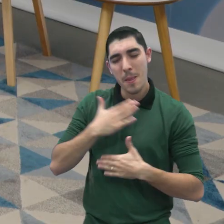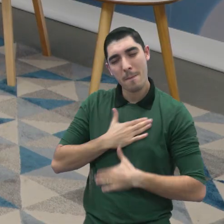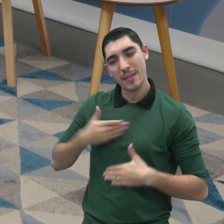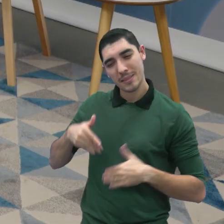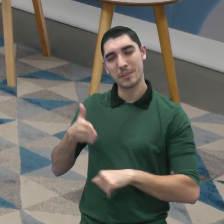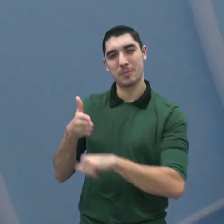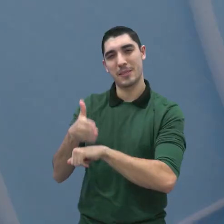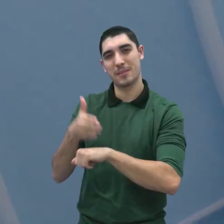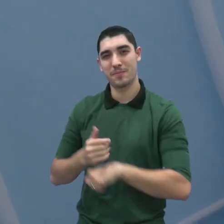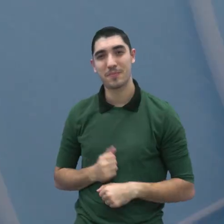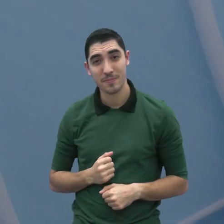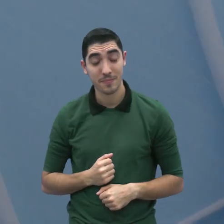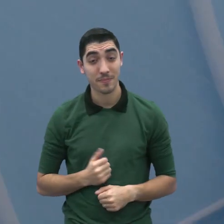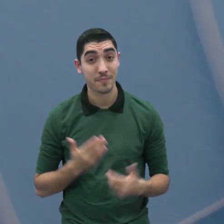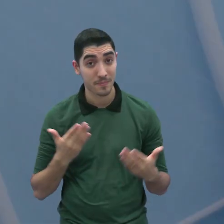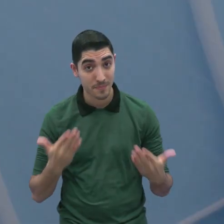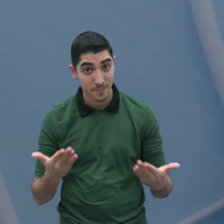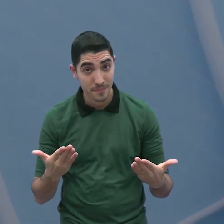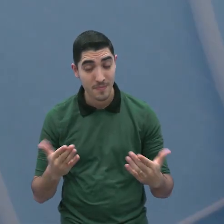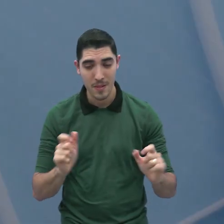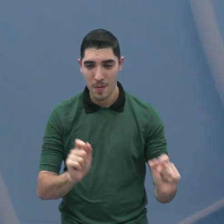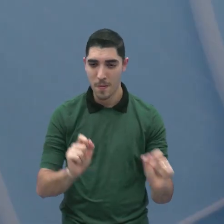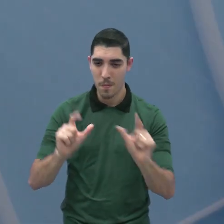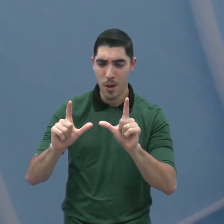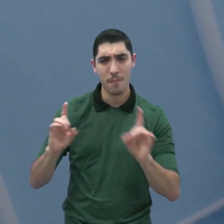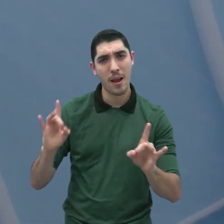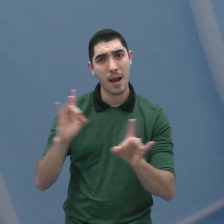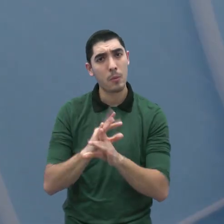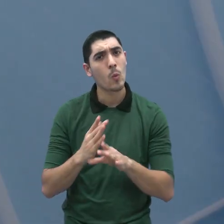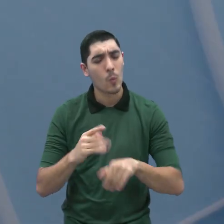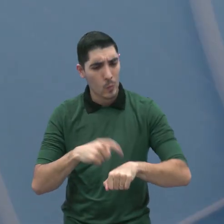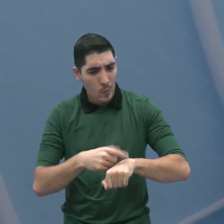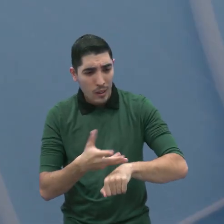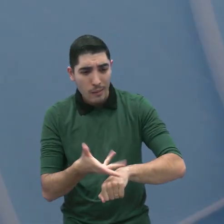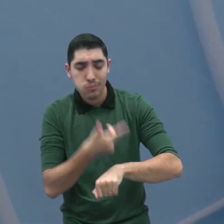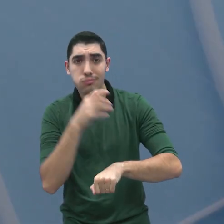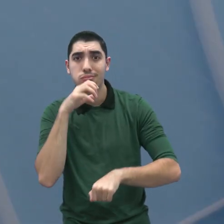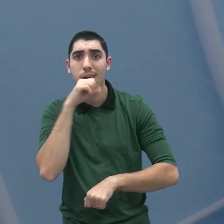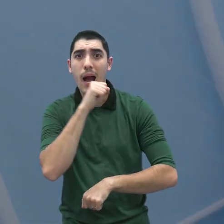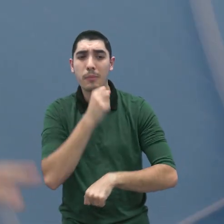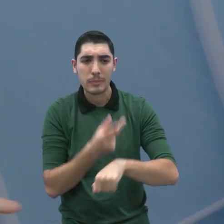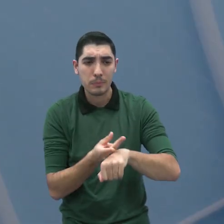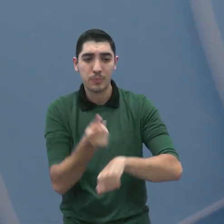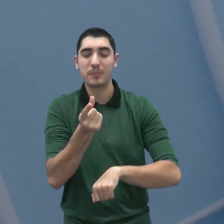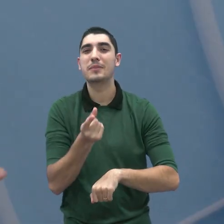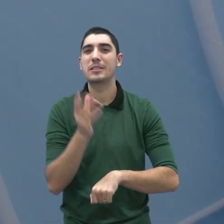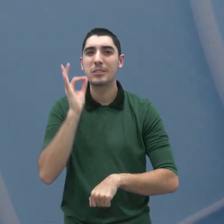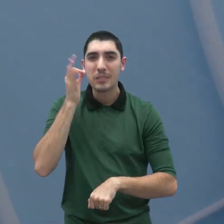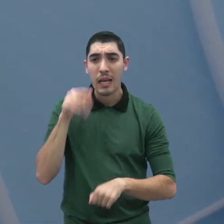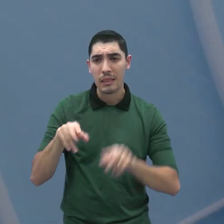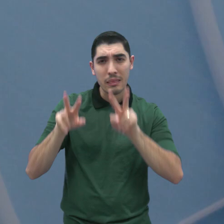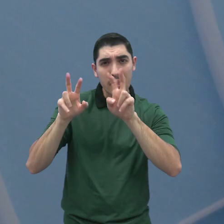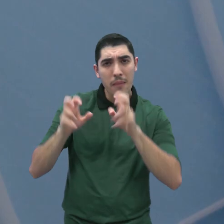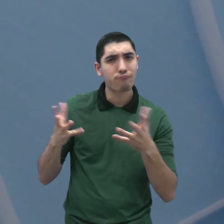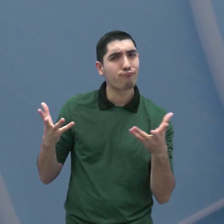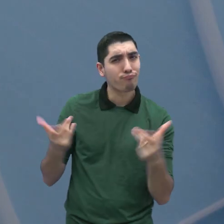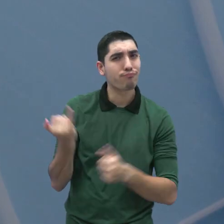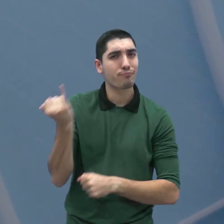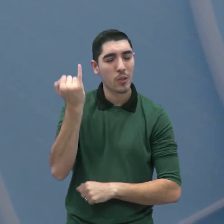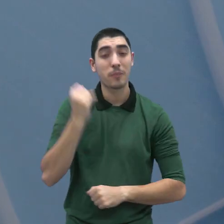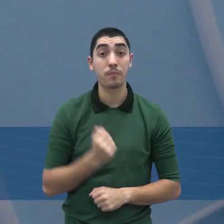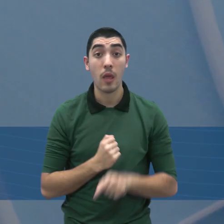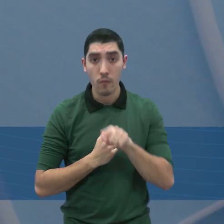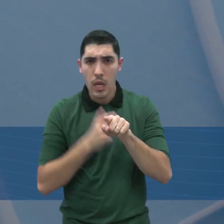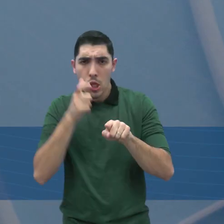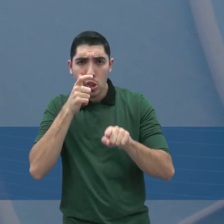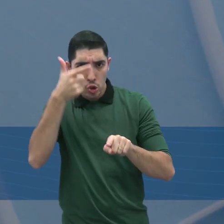vocês. Pessoal, o Diálogos fica por aqui, passou rápido, né? Tema super interessante, pertinente, mas para você rever